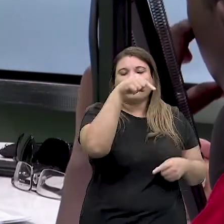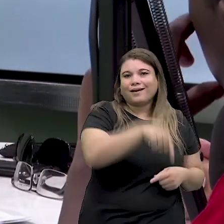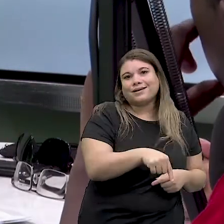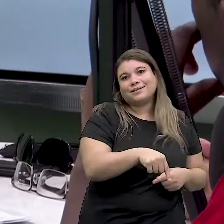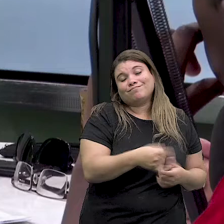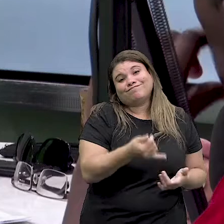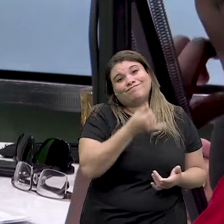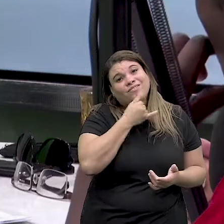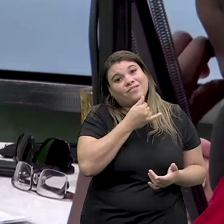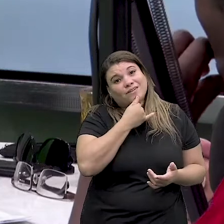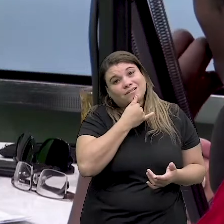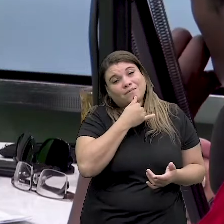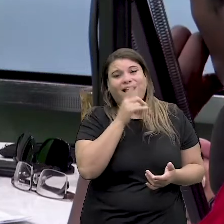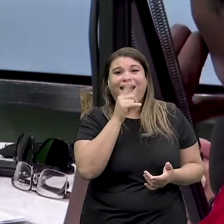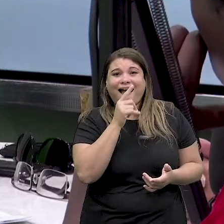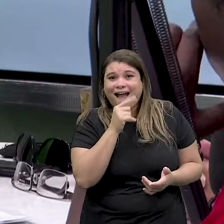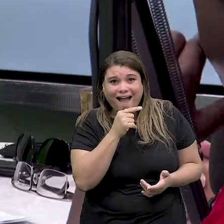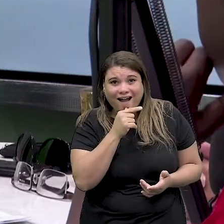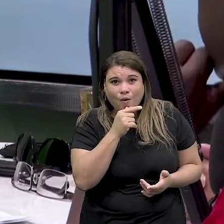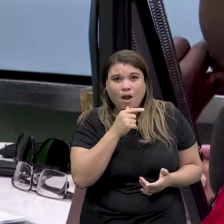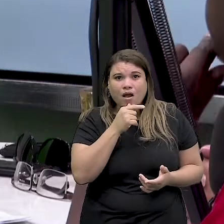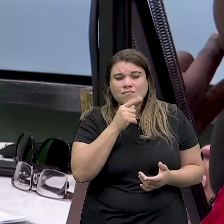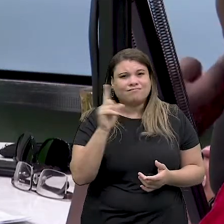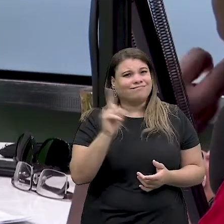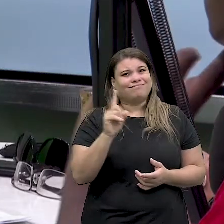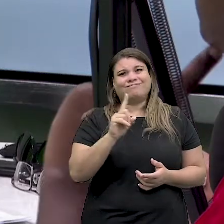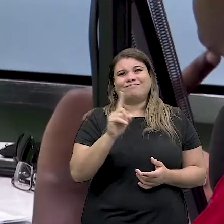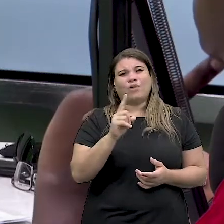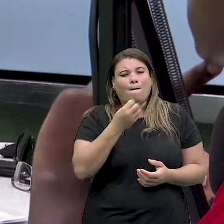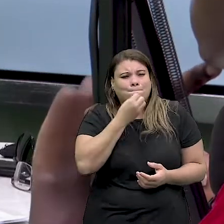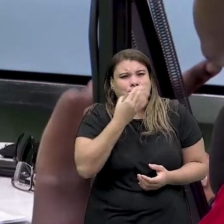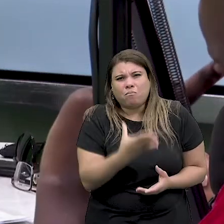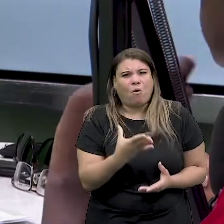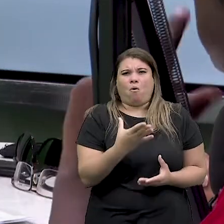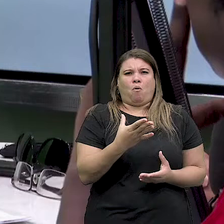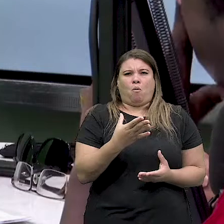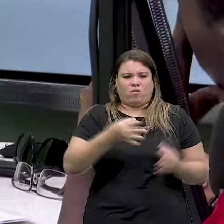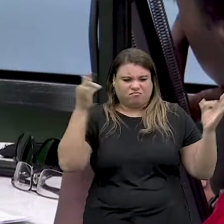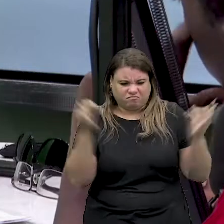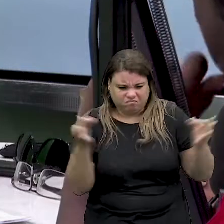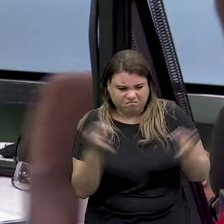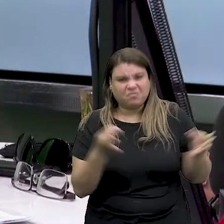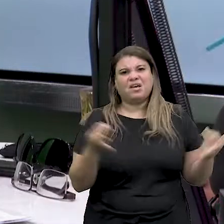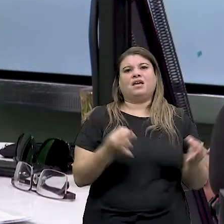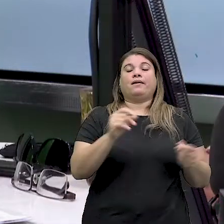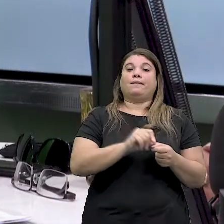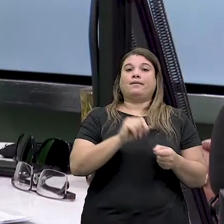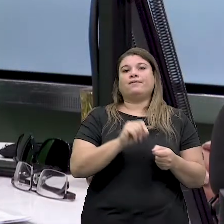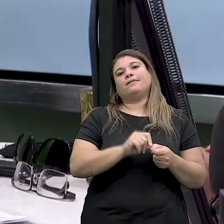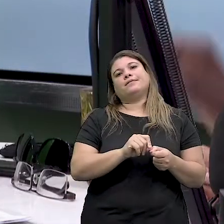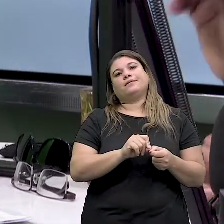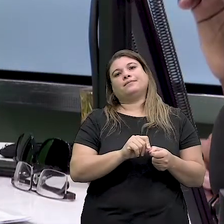bacia leiteira grande. Então, nós temos que melhorar essas vantagens competitivas. Então, a gente atuou muito na Secretaria de Desenvolvimento